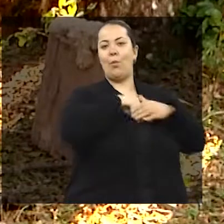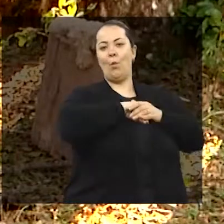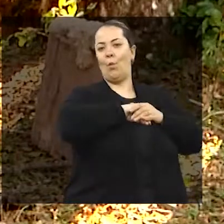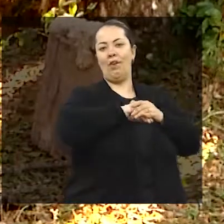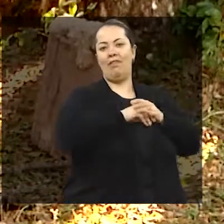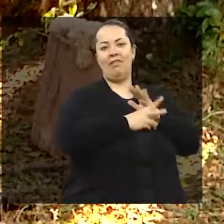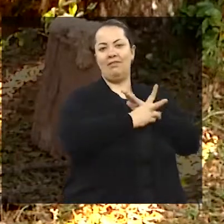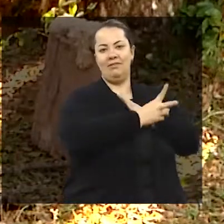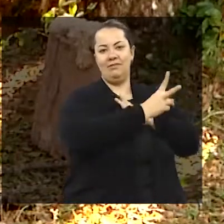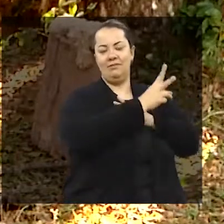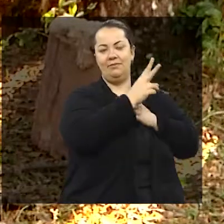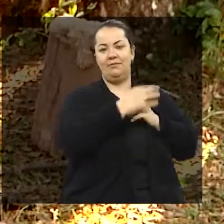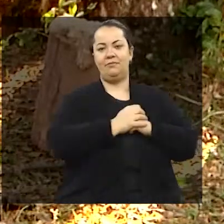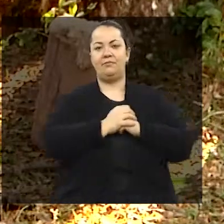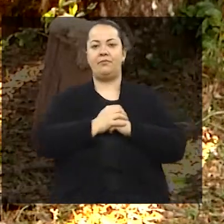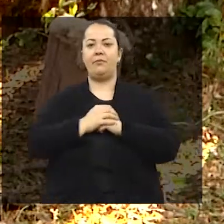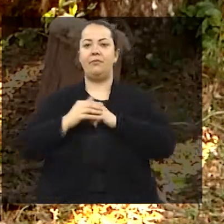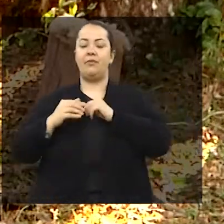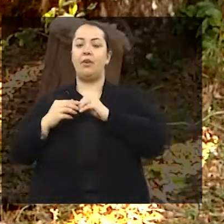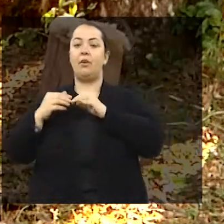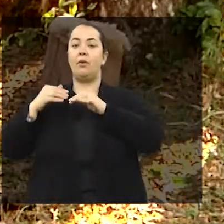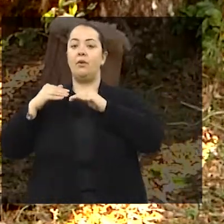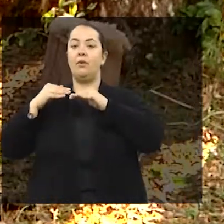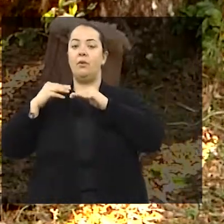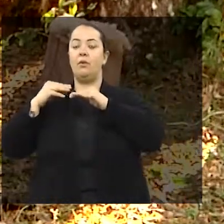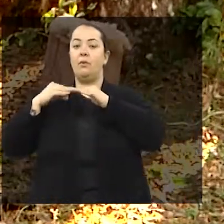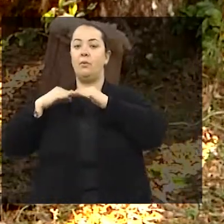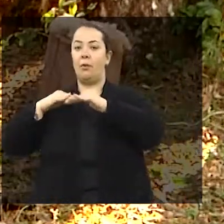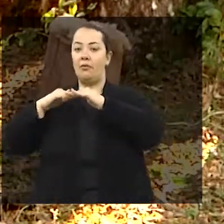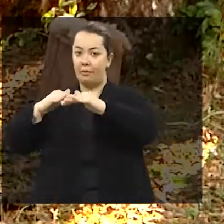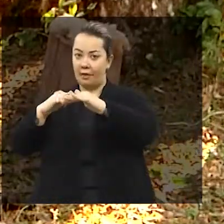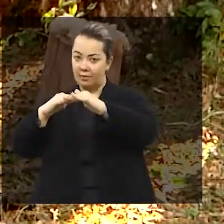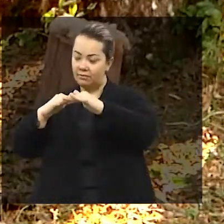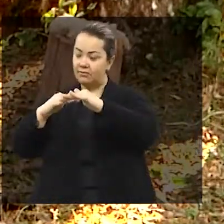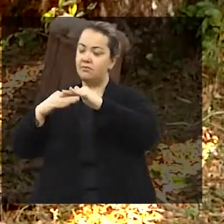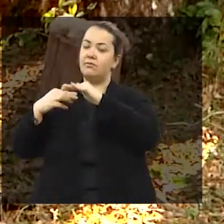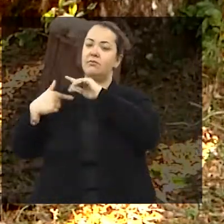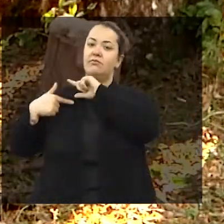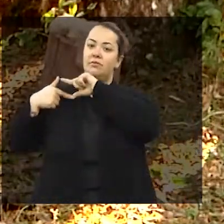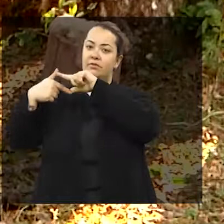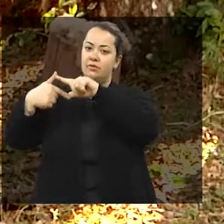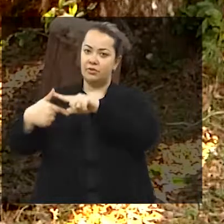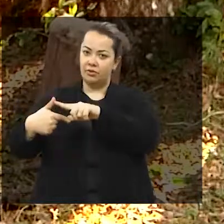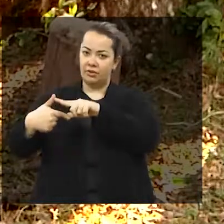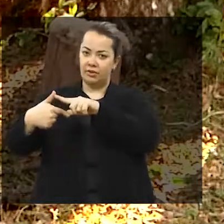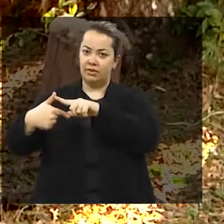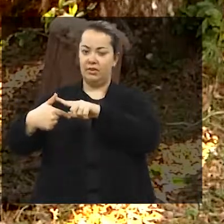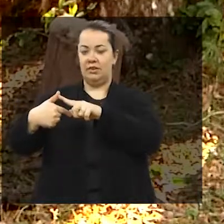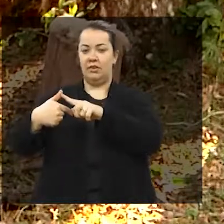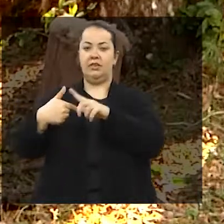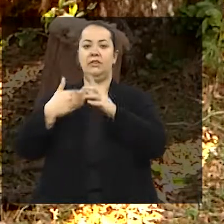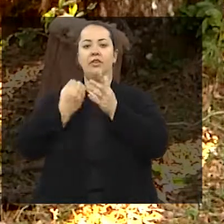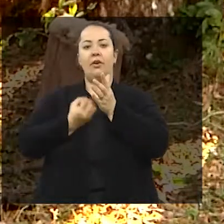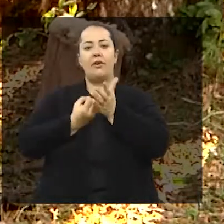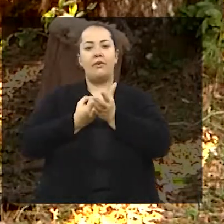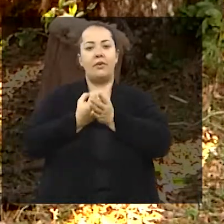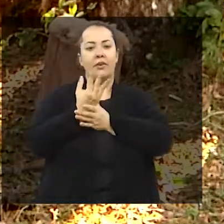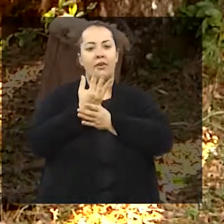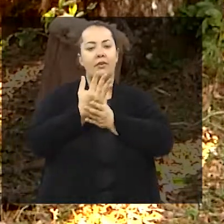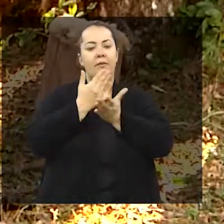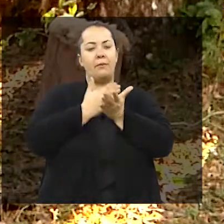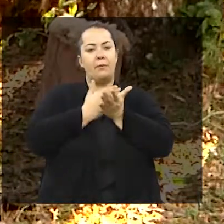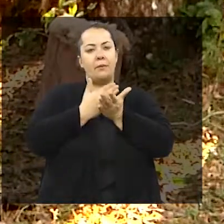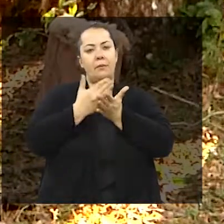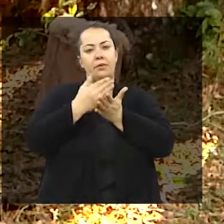é muito complicado a importância do acampamento ela é enorme sabe assim comercial assim como cultural